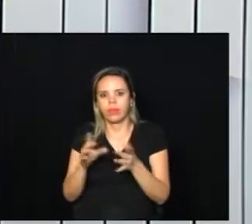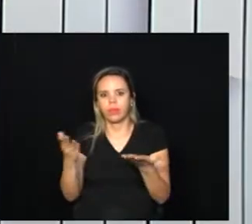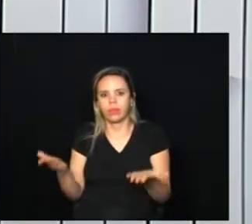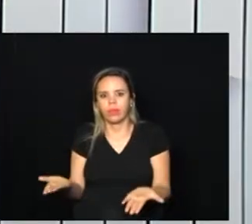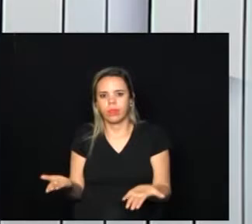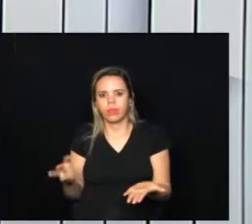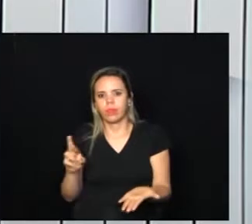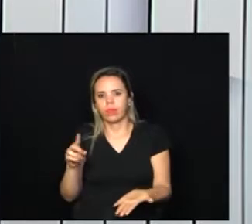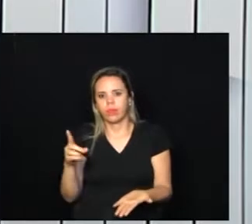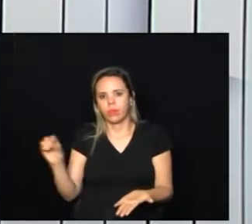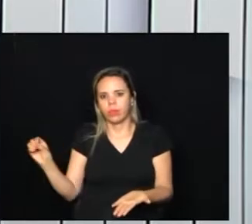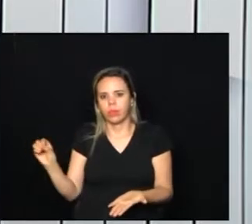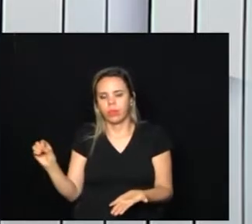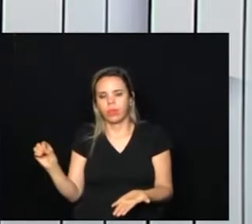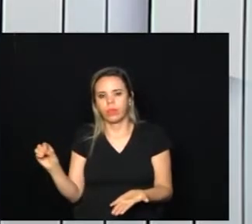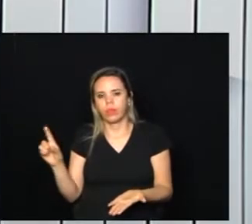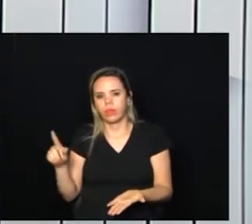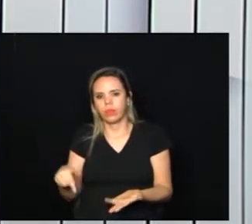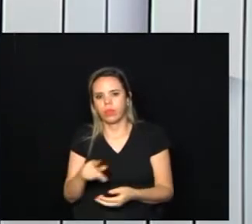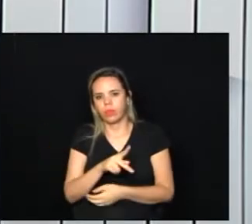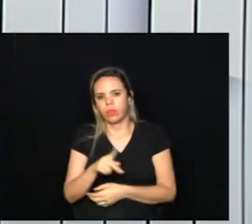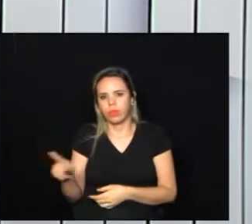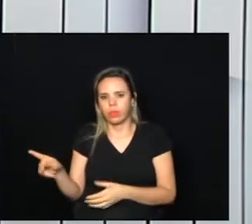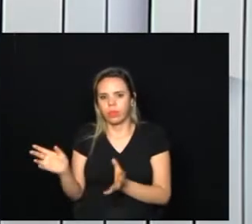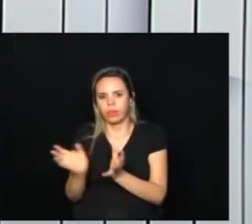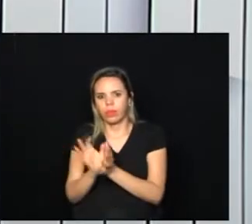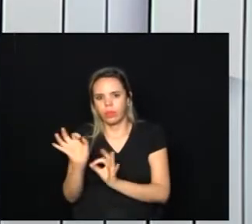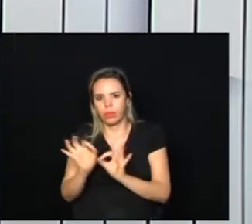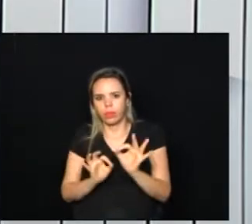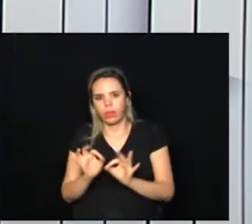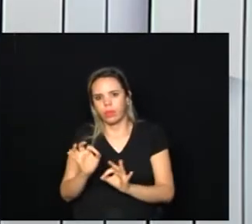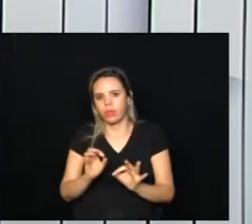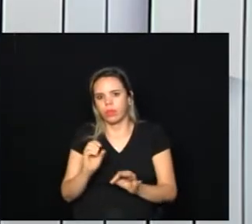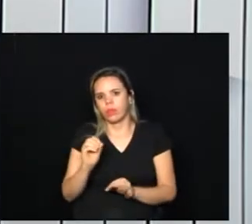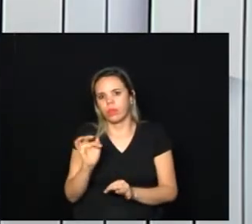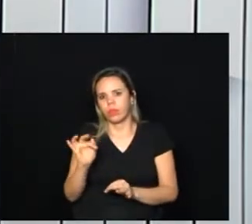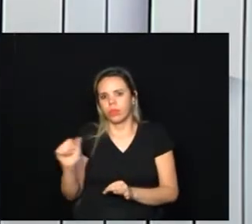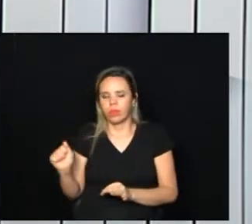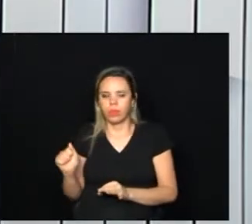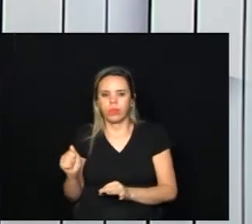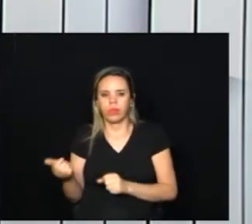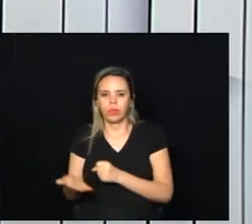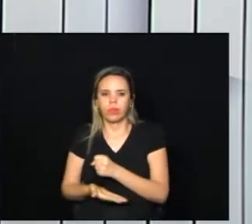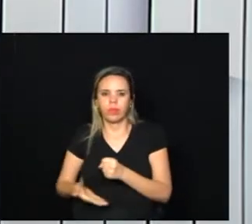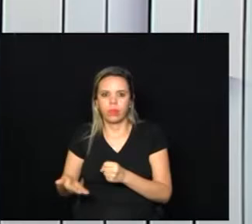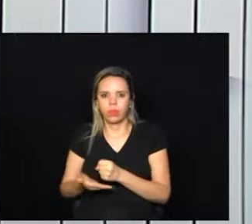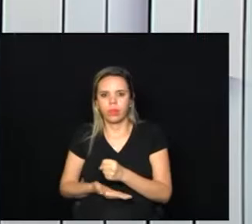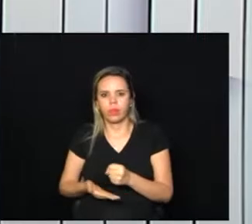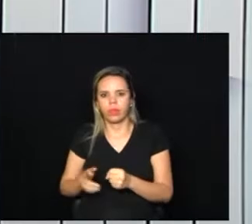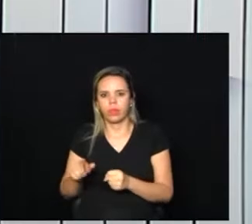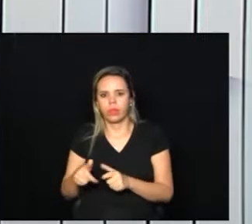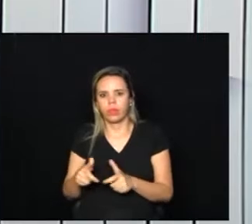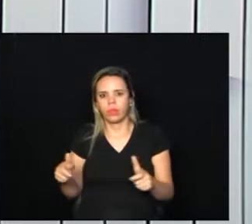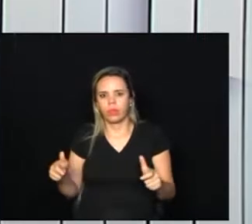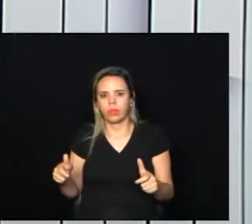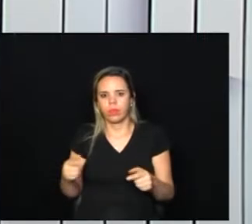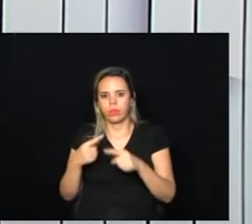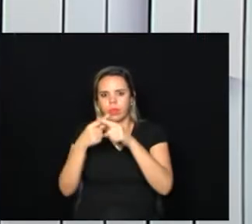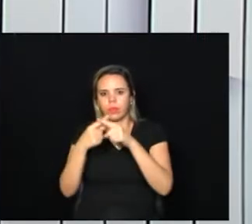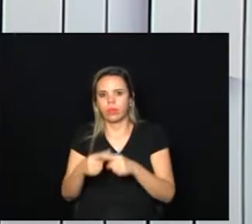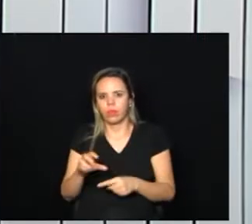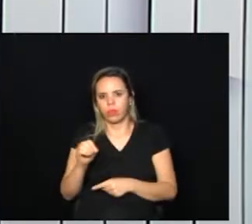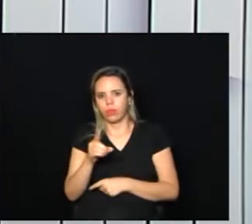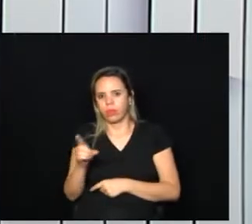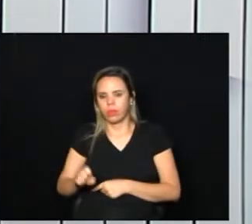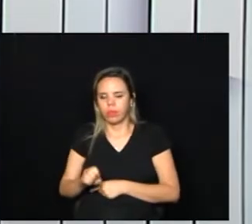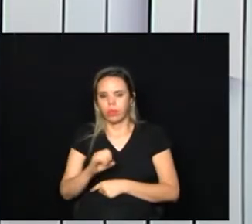disponibilidade do Ricardo Moraes, ele que é presidente da Organização de Futebol Amador. Então, este grande jogo entre Osiel